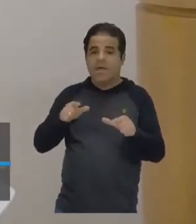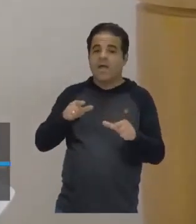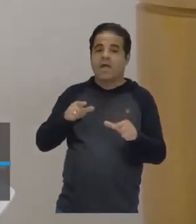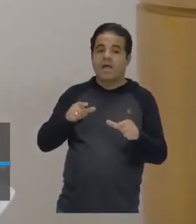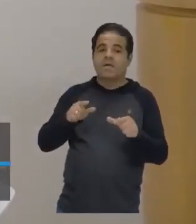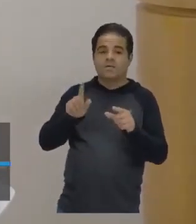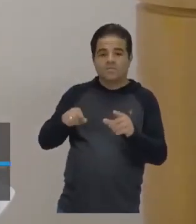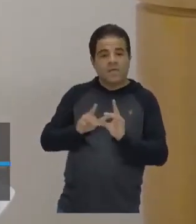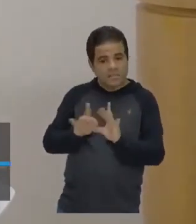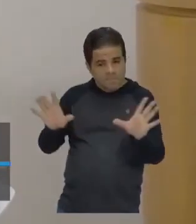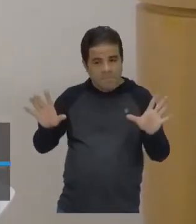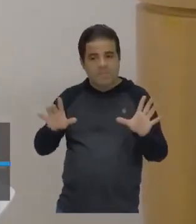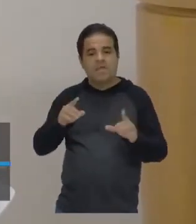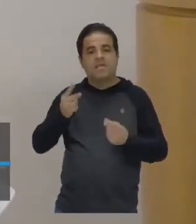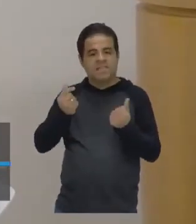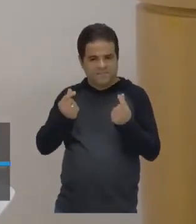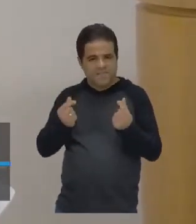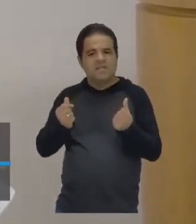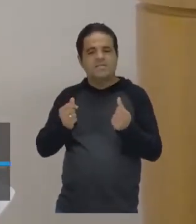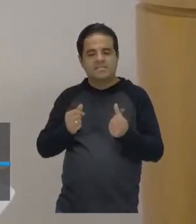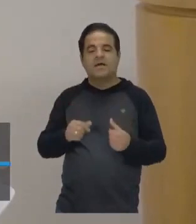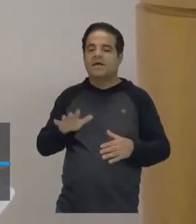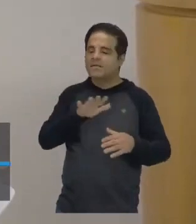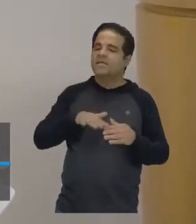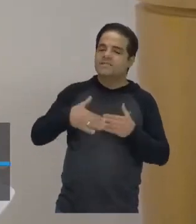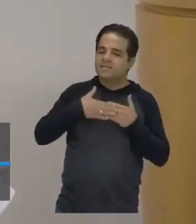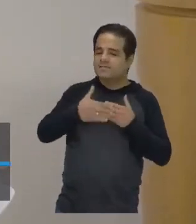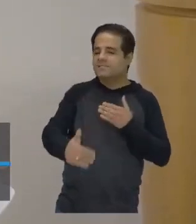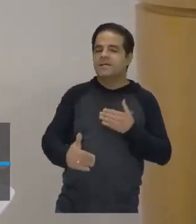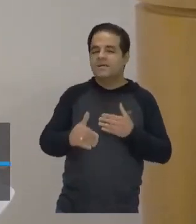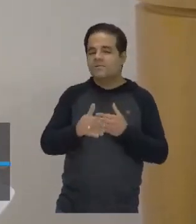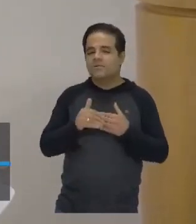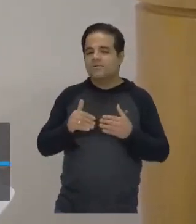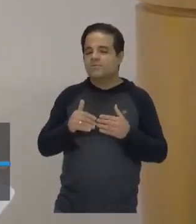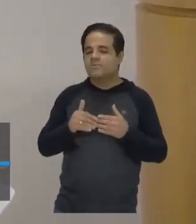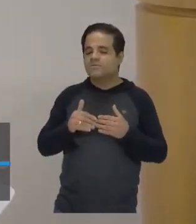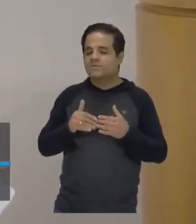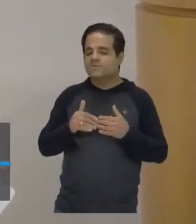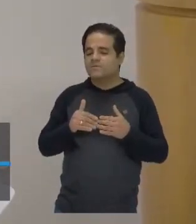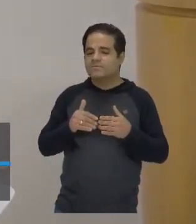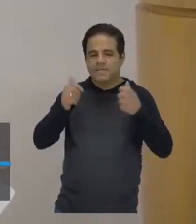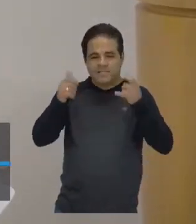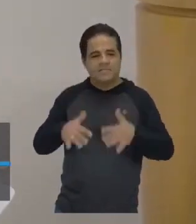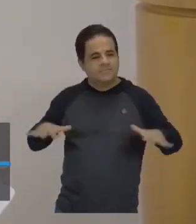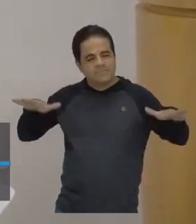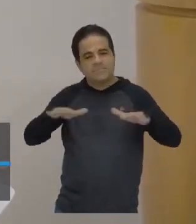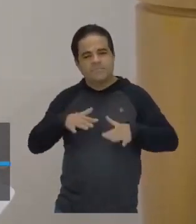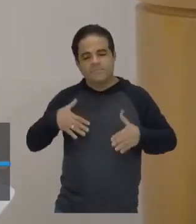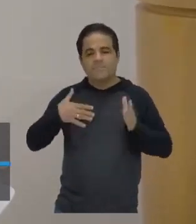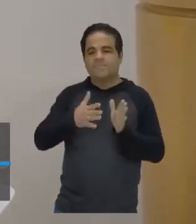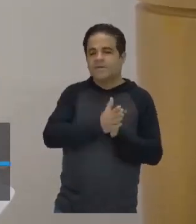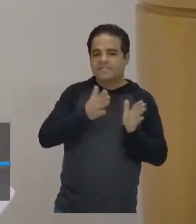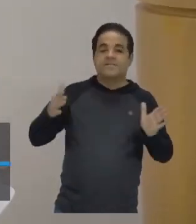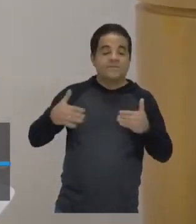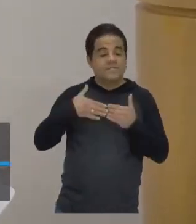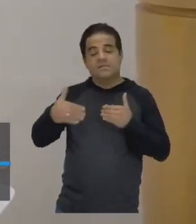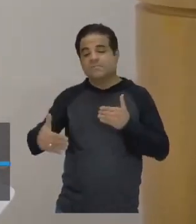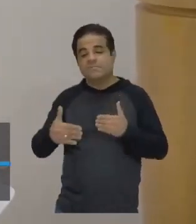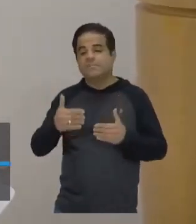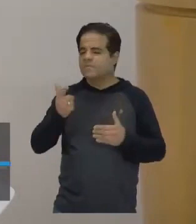isso aí é independência financeira. Porque hoje em dia os pais são super protetores, por causa das dificuldades de se